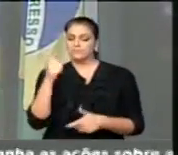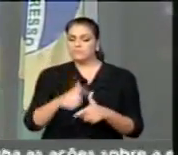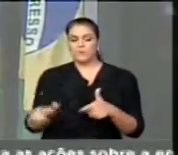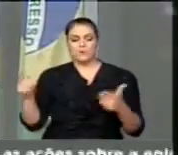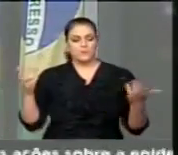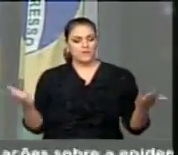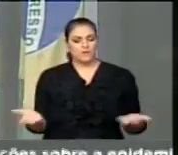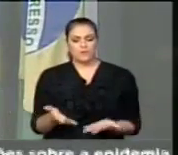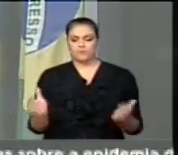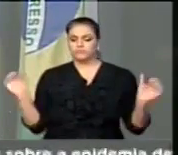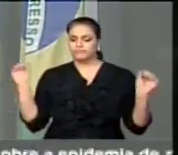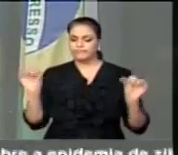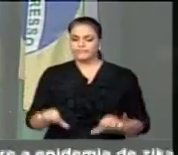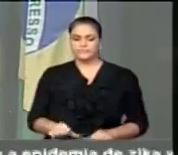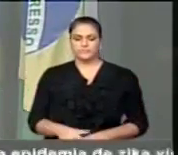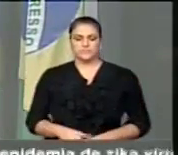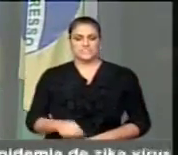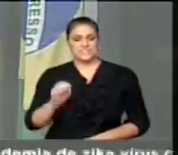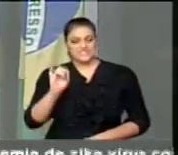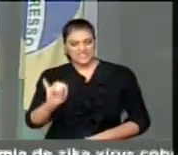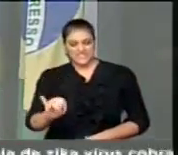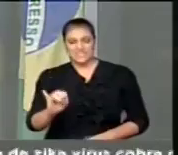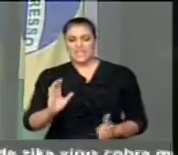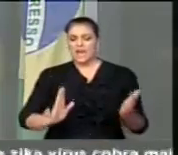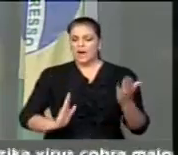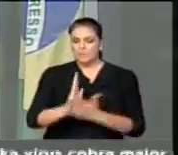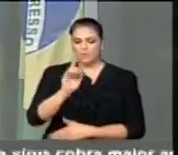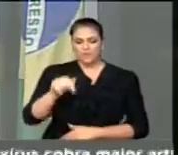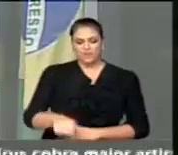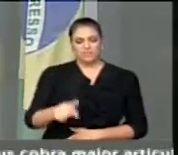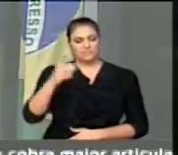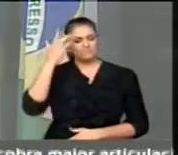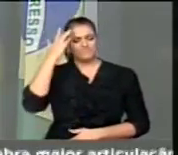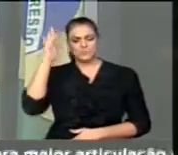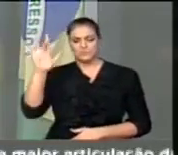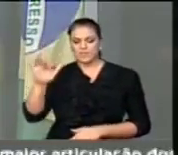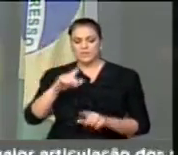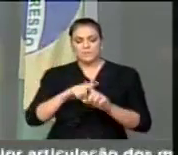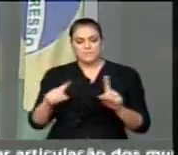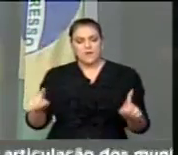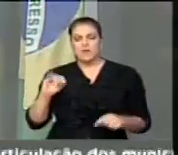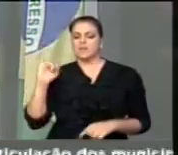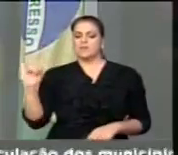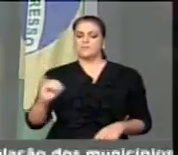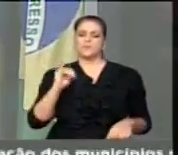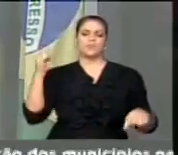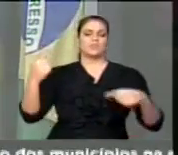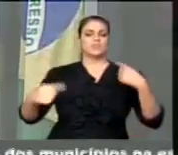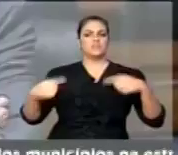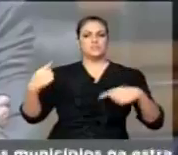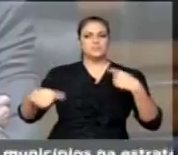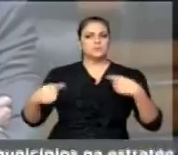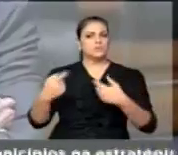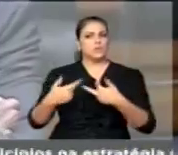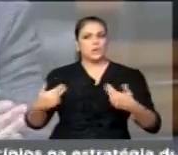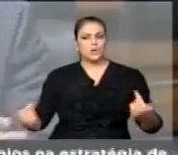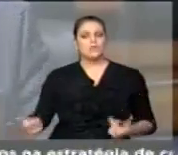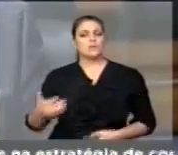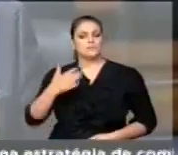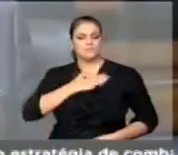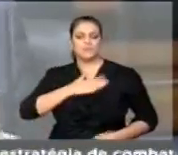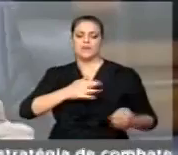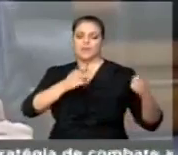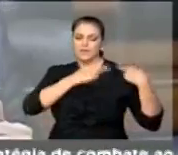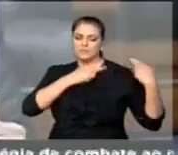passa. Se vai passar ou não, não sei. Mas é importante nós discutirmos nessa casa, e eu faço o dever de casa no